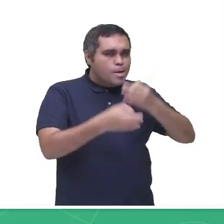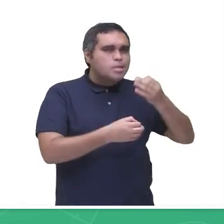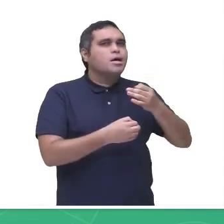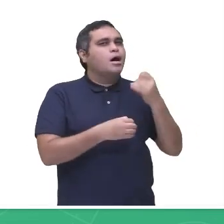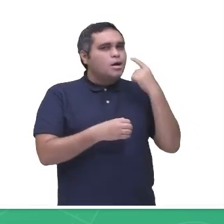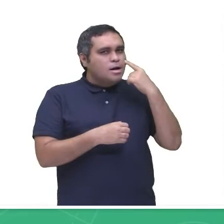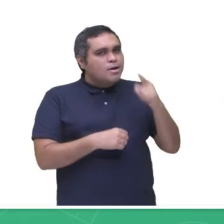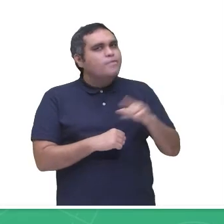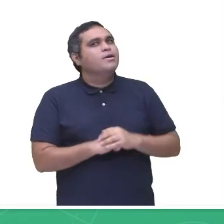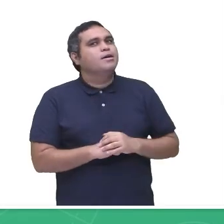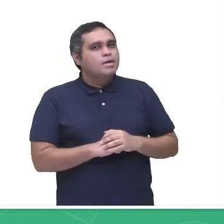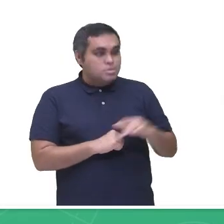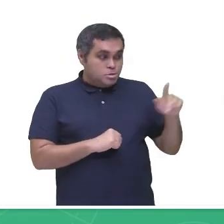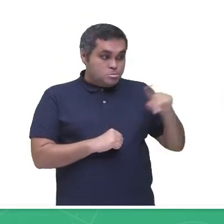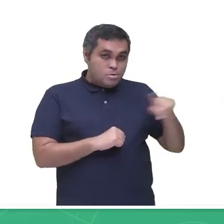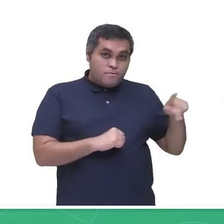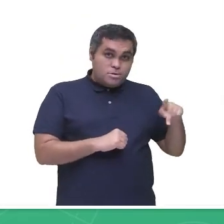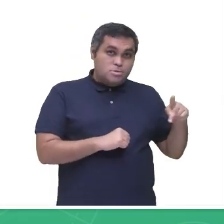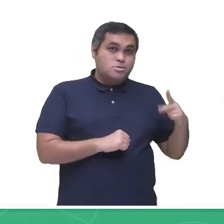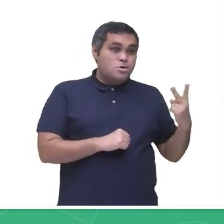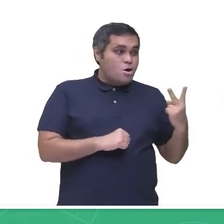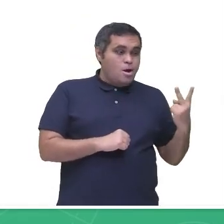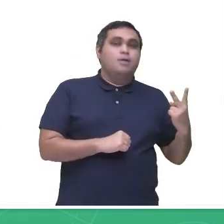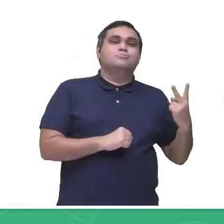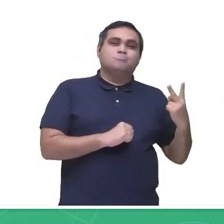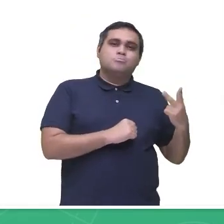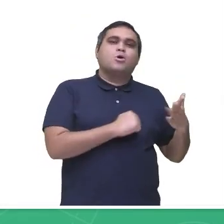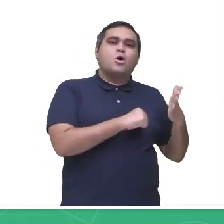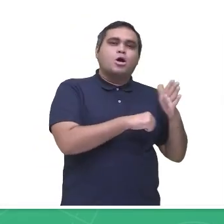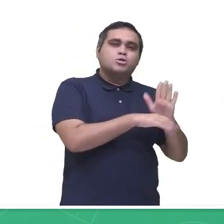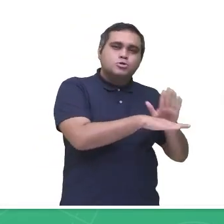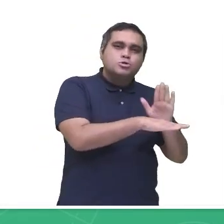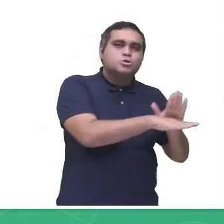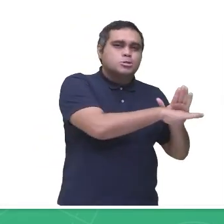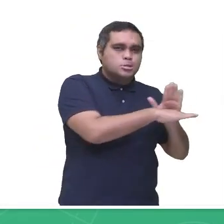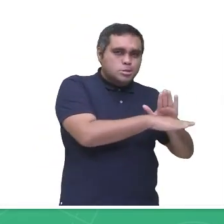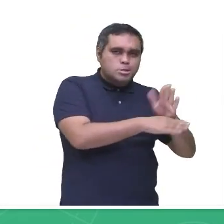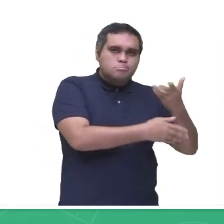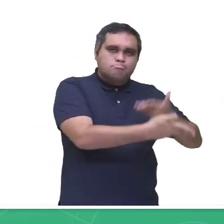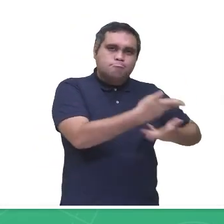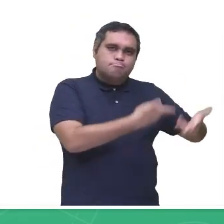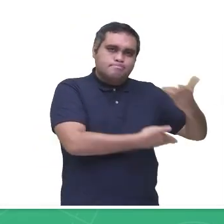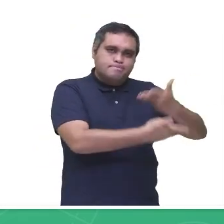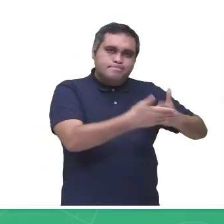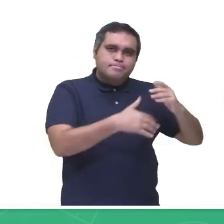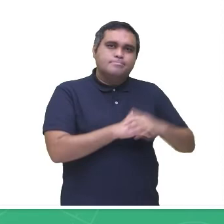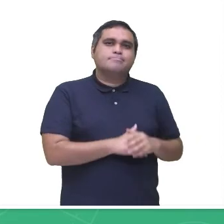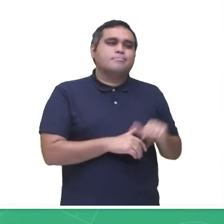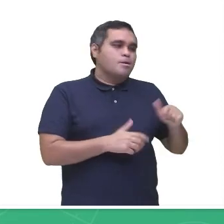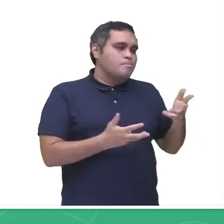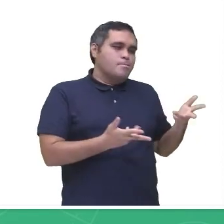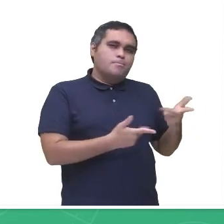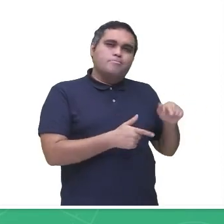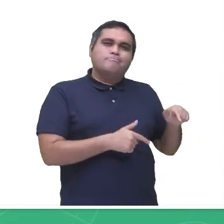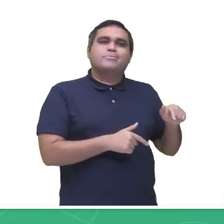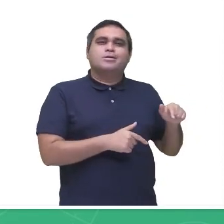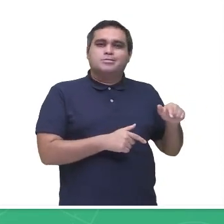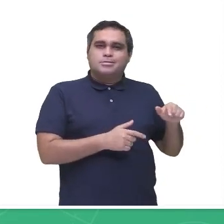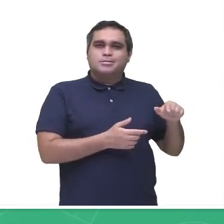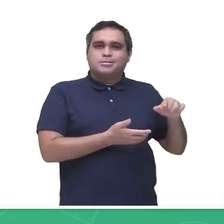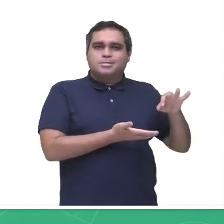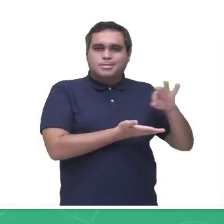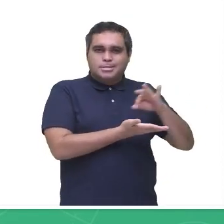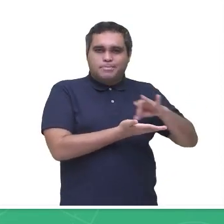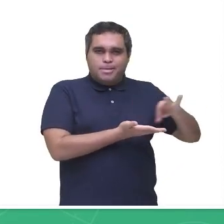sendo acompanhados pelas maravilhosas professoras de arte, né, que fazem parte do grupo aqui do CEMEAM, que é a